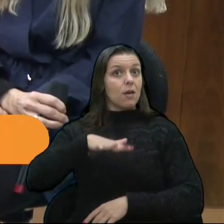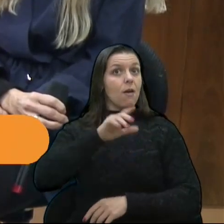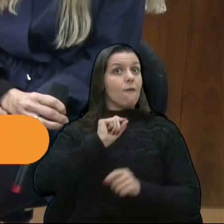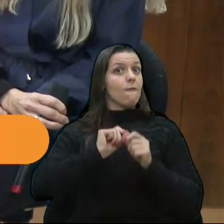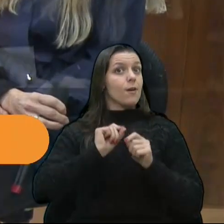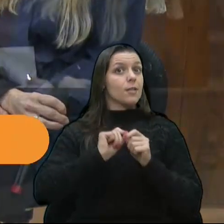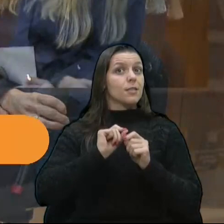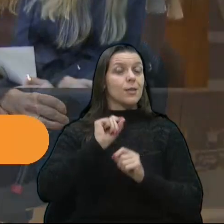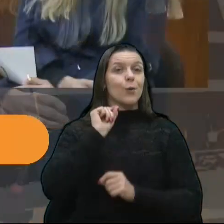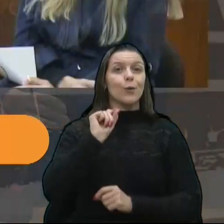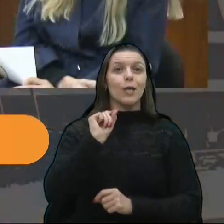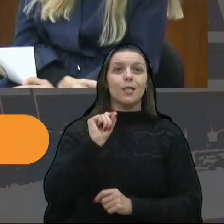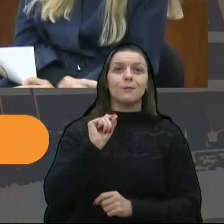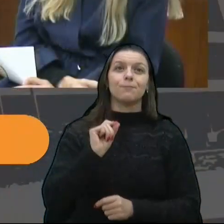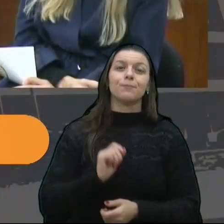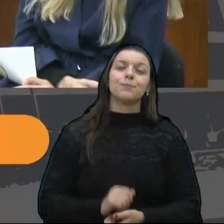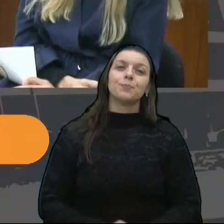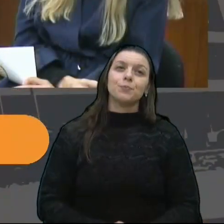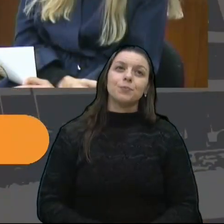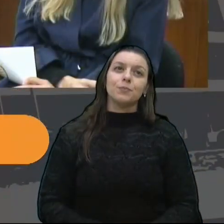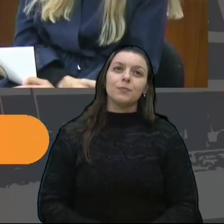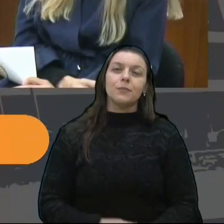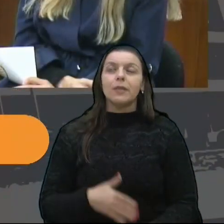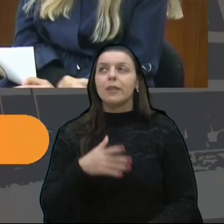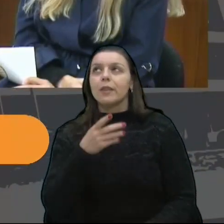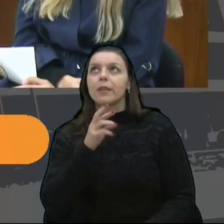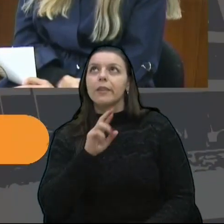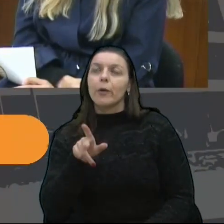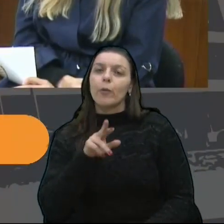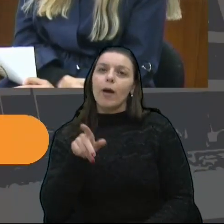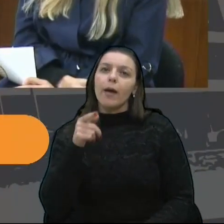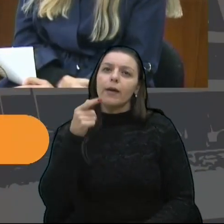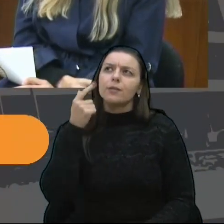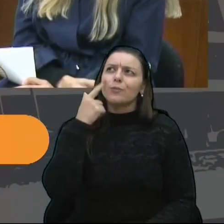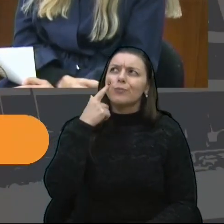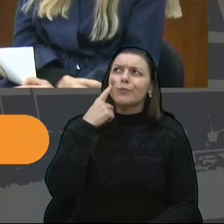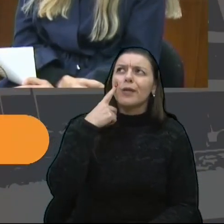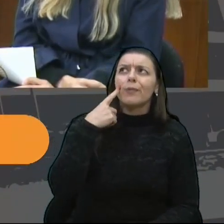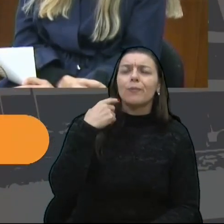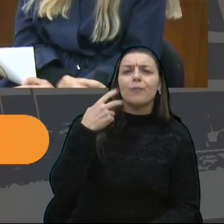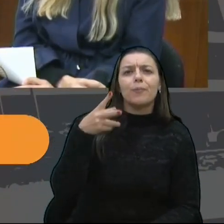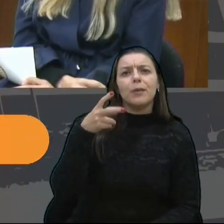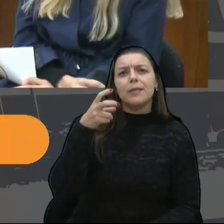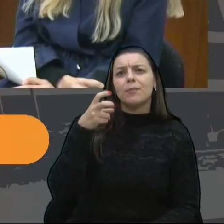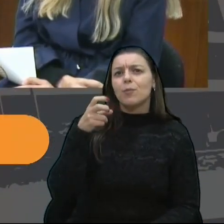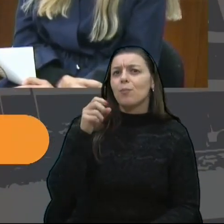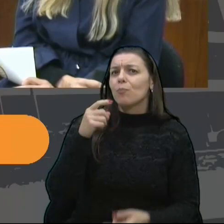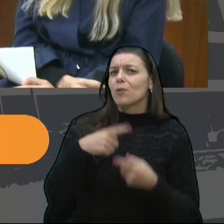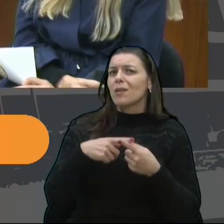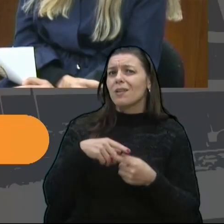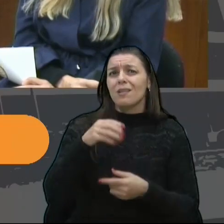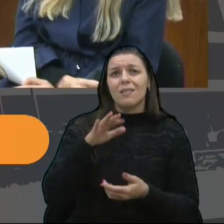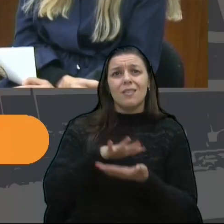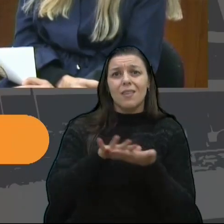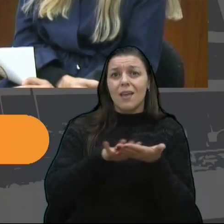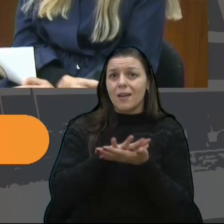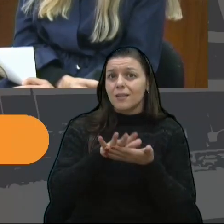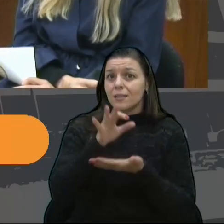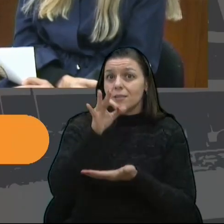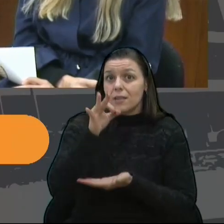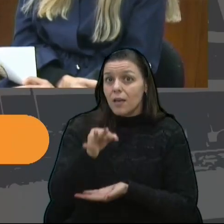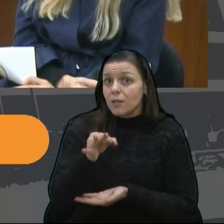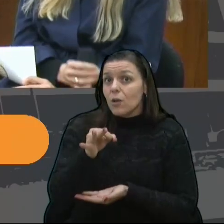fazer não é prever, né, ou ter uma expectativa daqui para frente, porque está tudo tão incerto, mas a gente pensar o